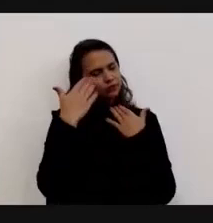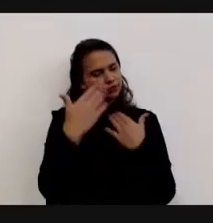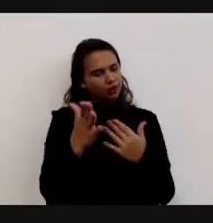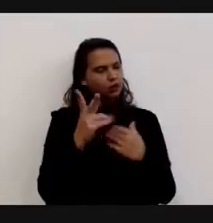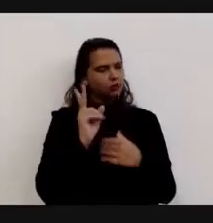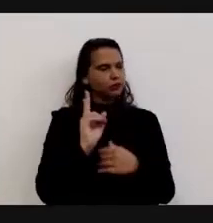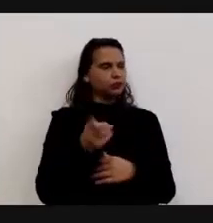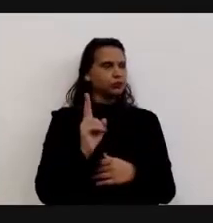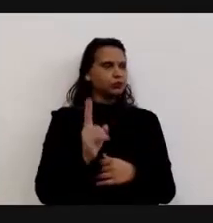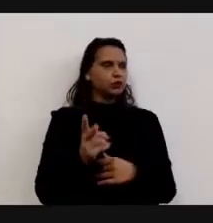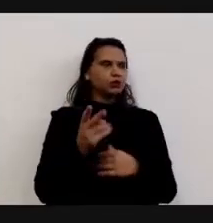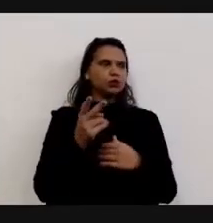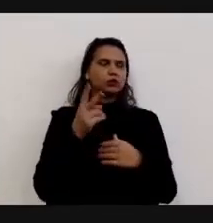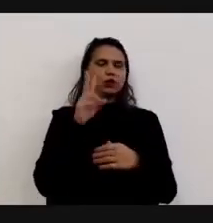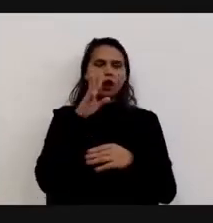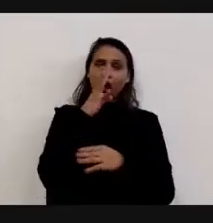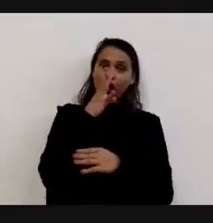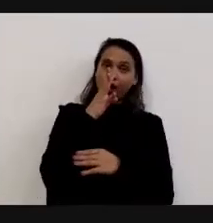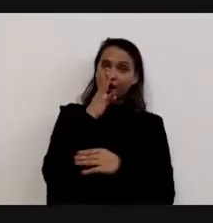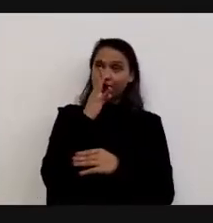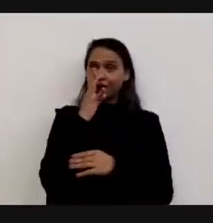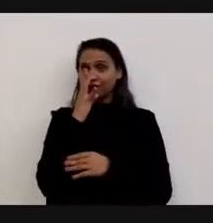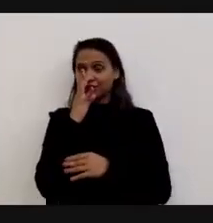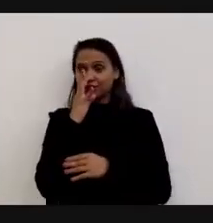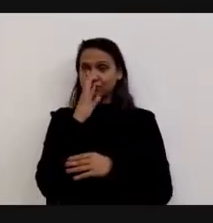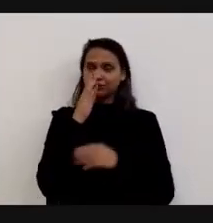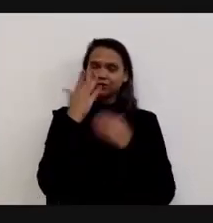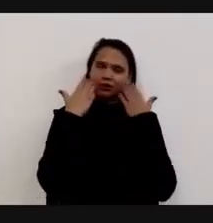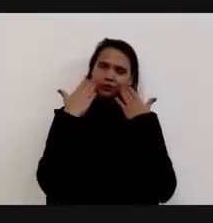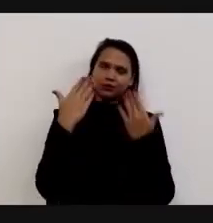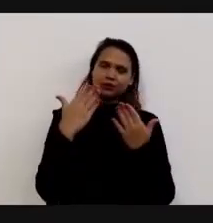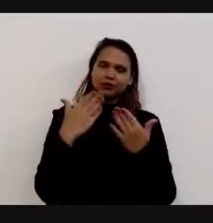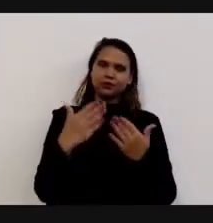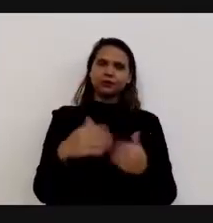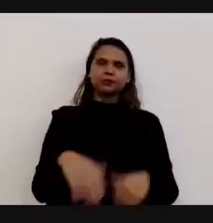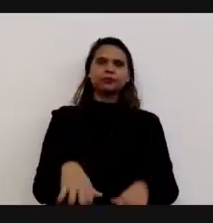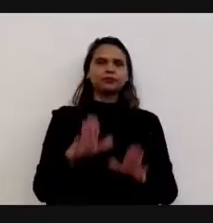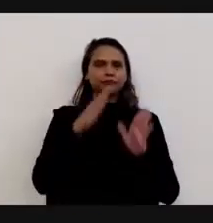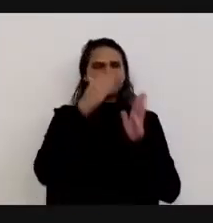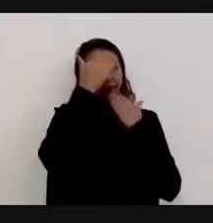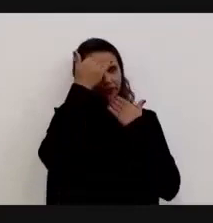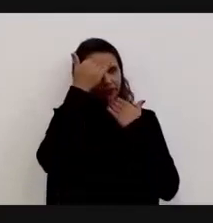e continuaremos aí assistindo às demais apresentações. Obrigado, Sérgio, pela exposição.